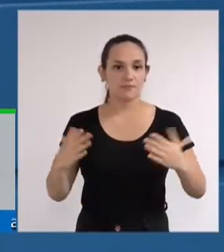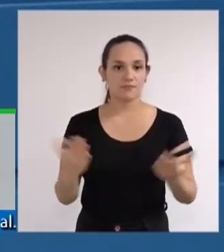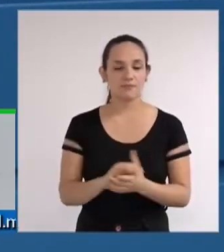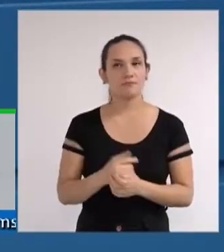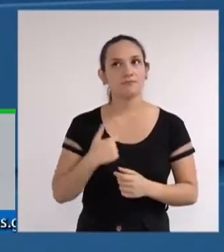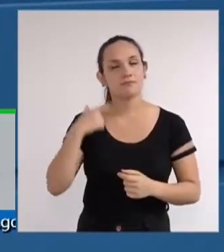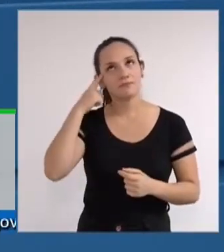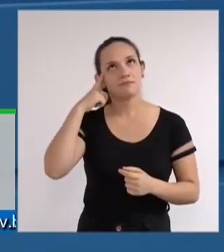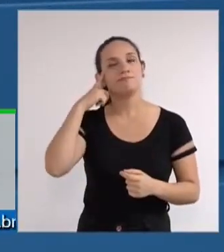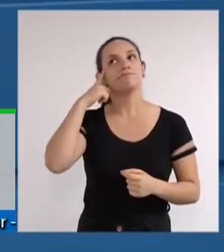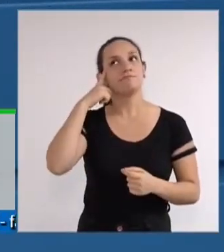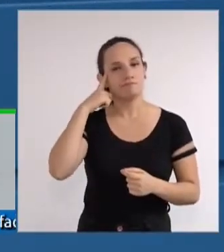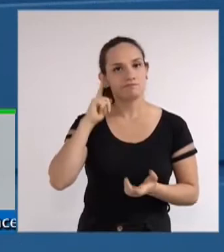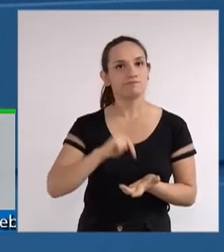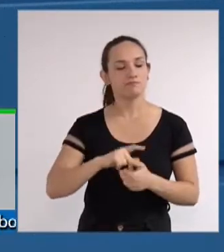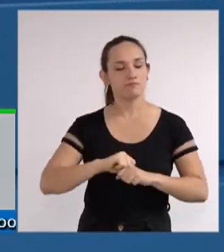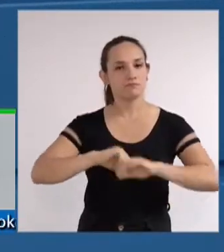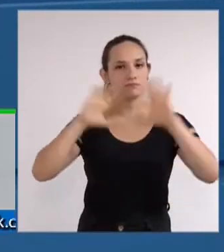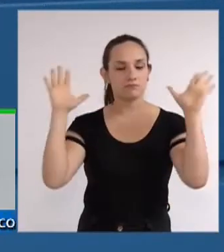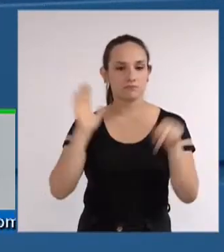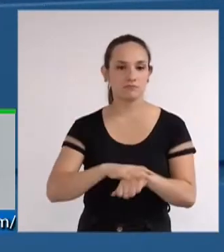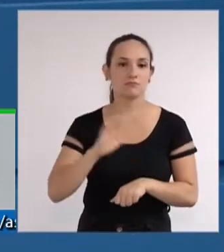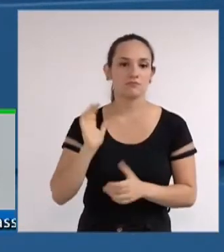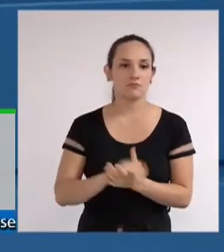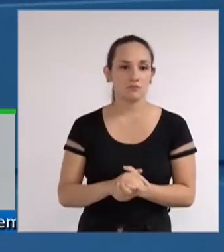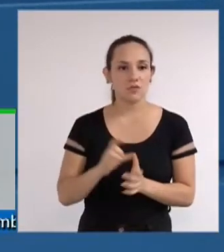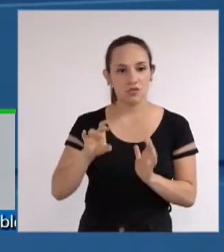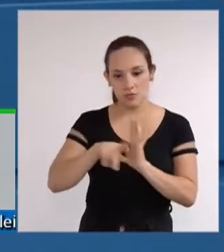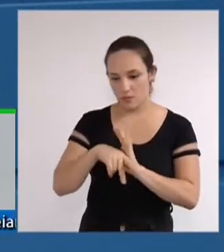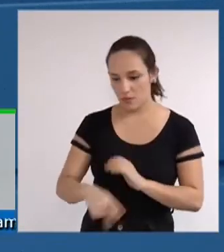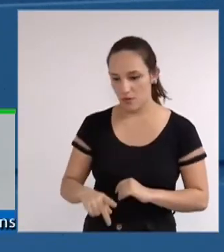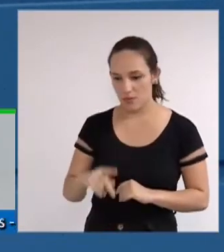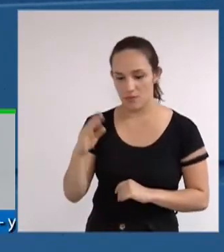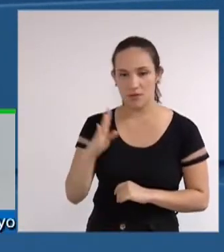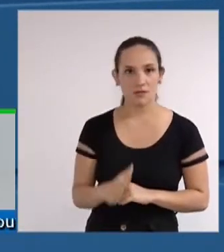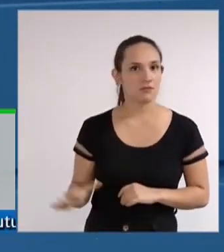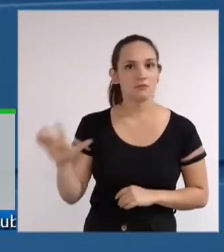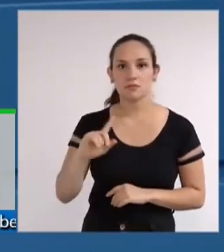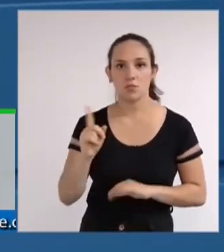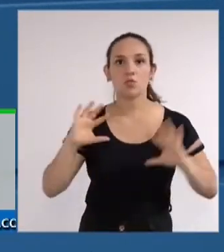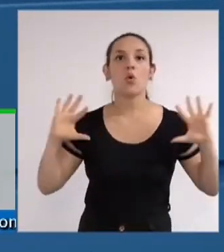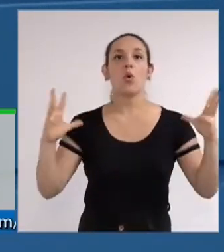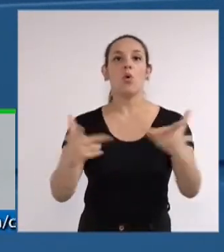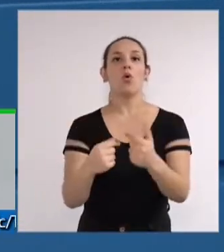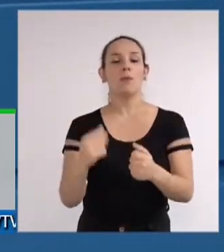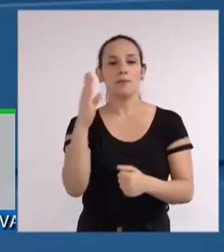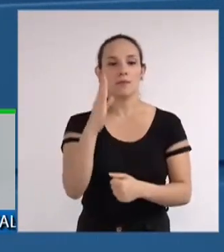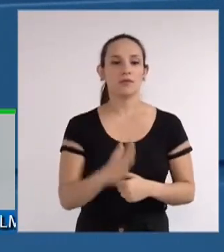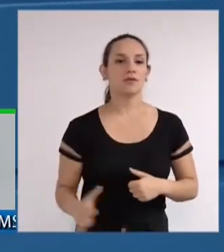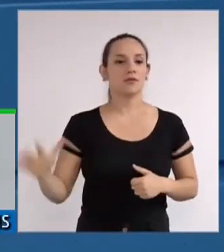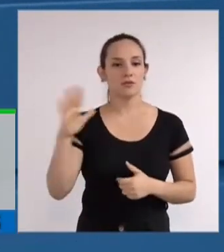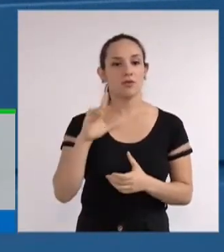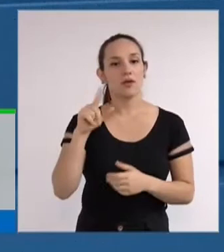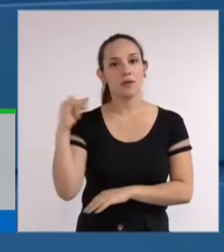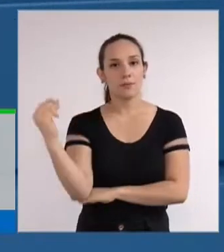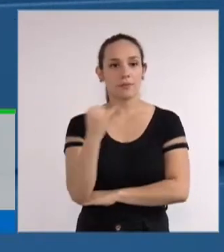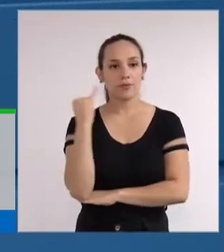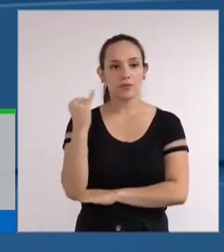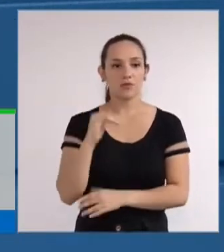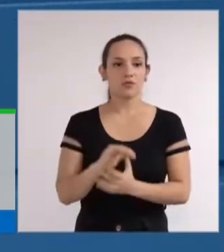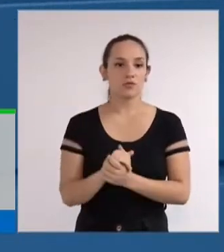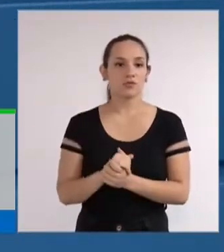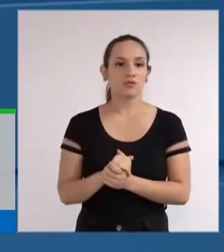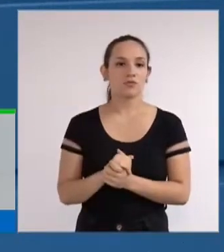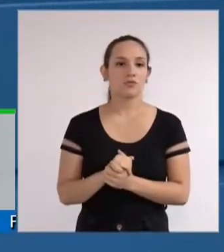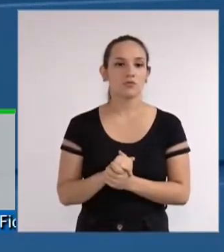na mente de nós brasileiros. Eu não digo só dos sul-mato-grossenses, dos brasileiros. Seria muito importante que